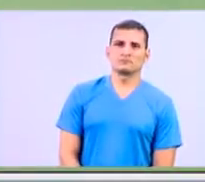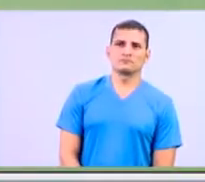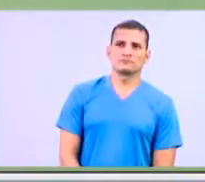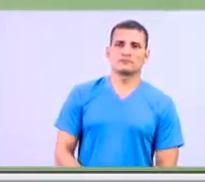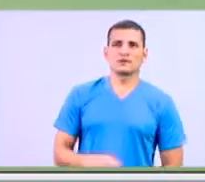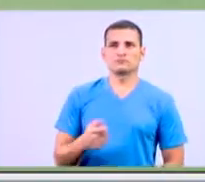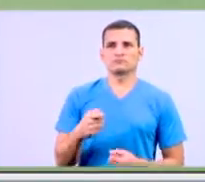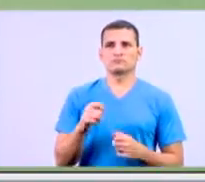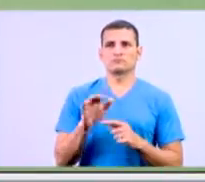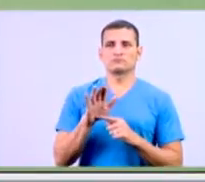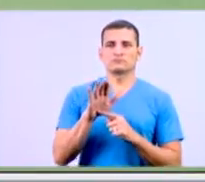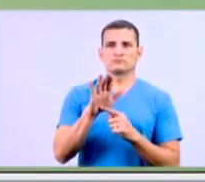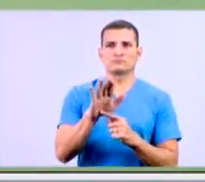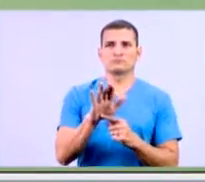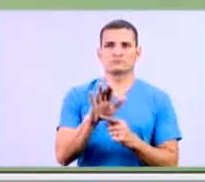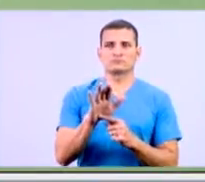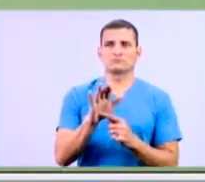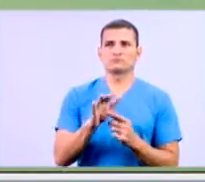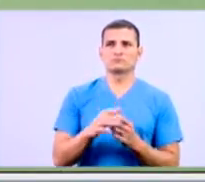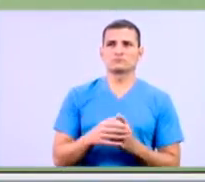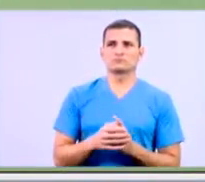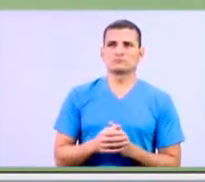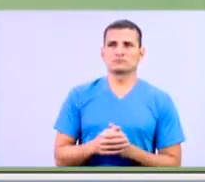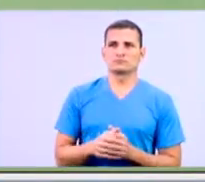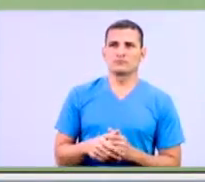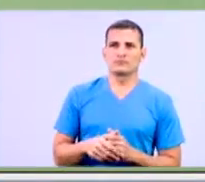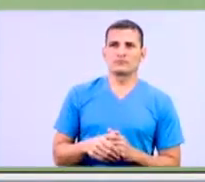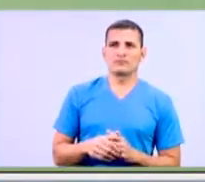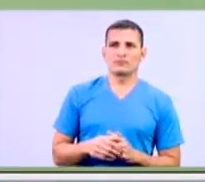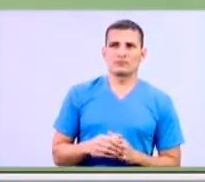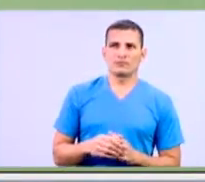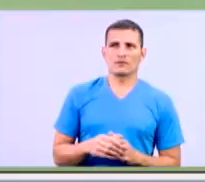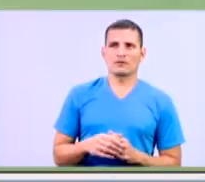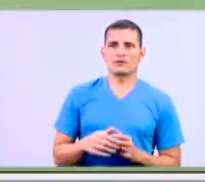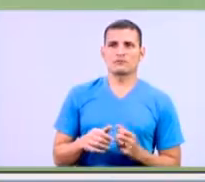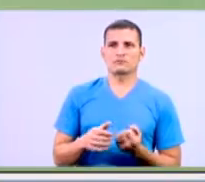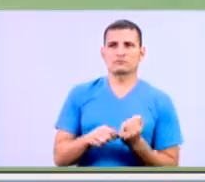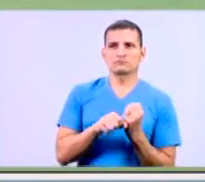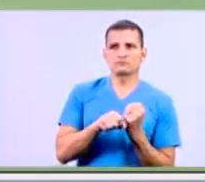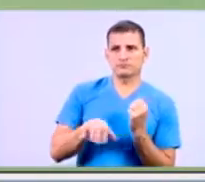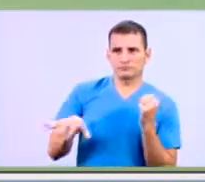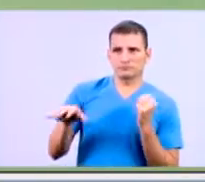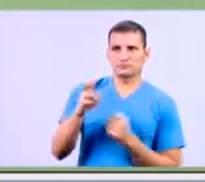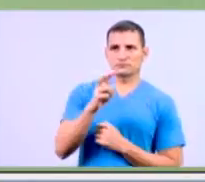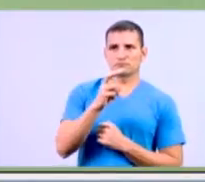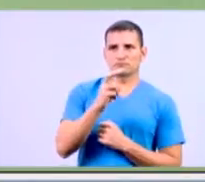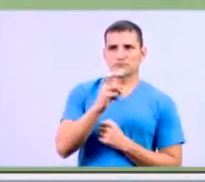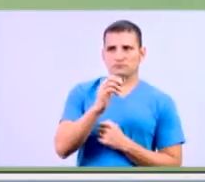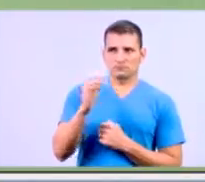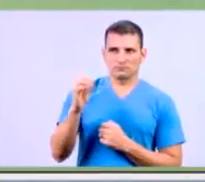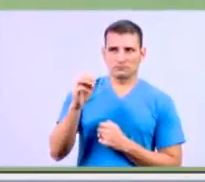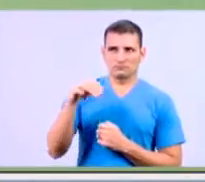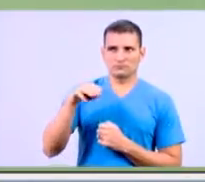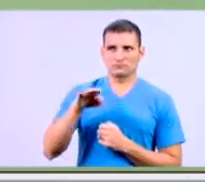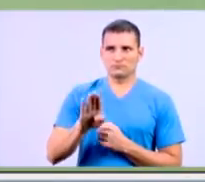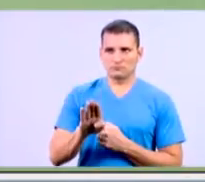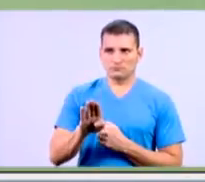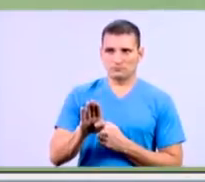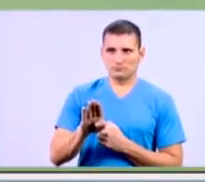ele falou que deveria funcionar a mais de 500 megabits. Não cabe a nós julgar aqui o que está acontecendo,